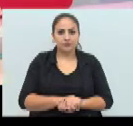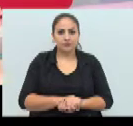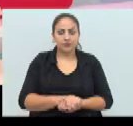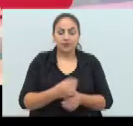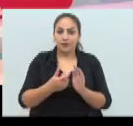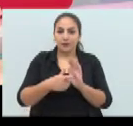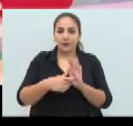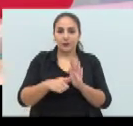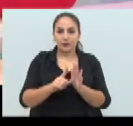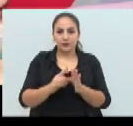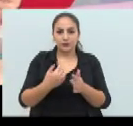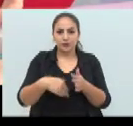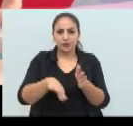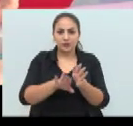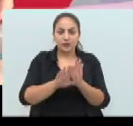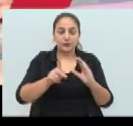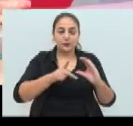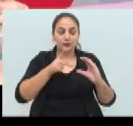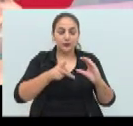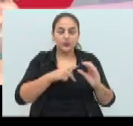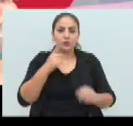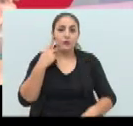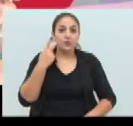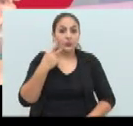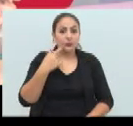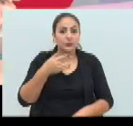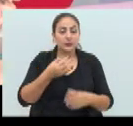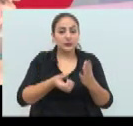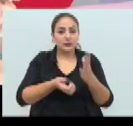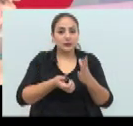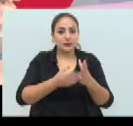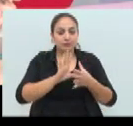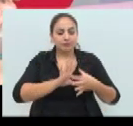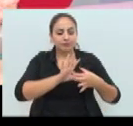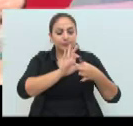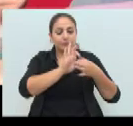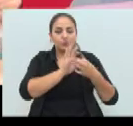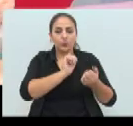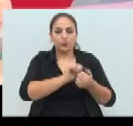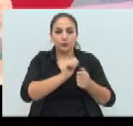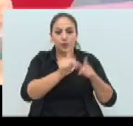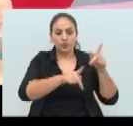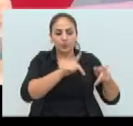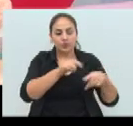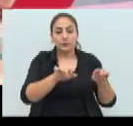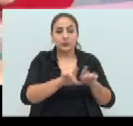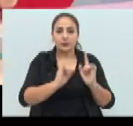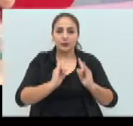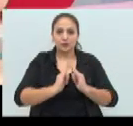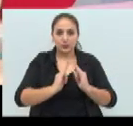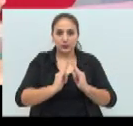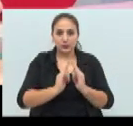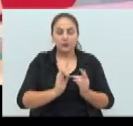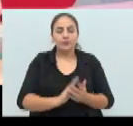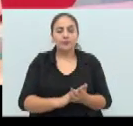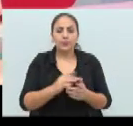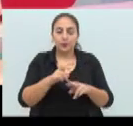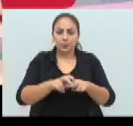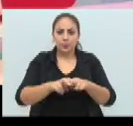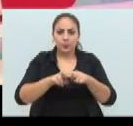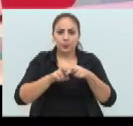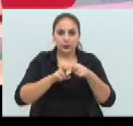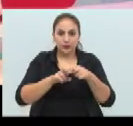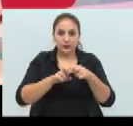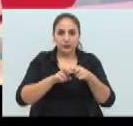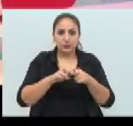Antes de chegar à Câmara, os parlamentares constroem vínculos com a população e com entidades. E justamente por isso